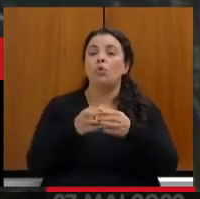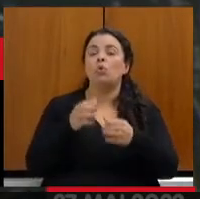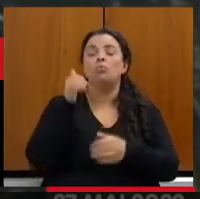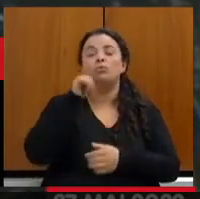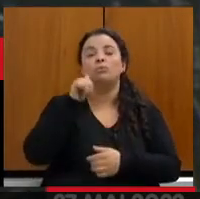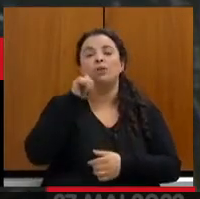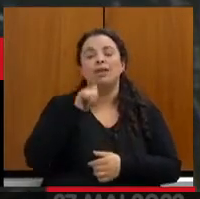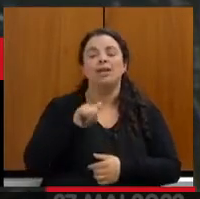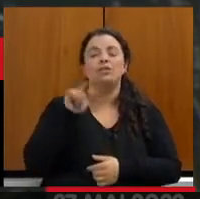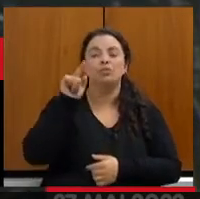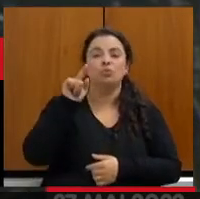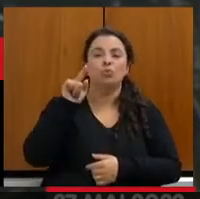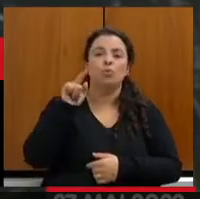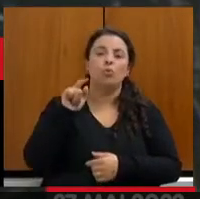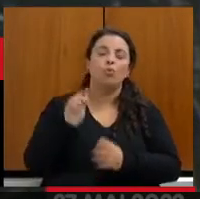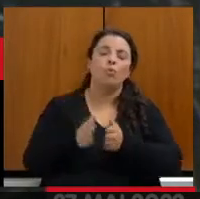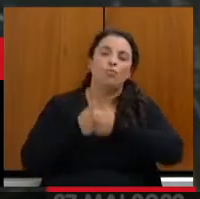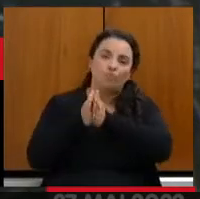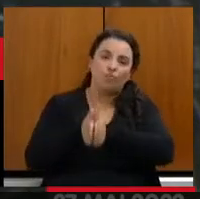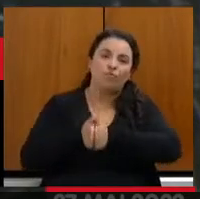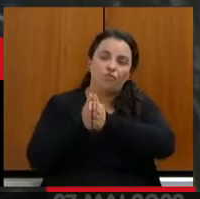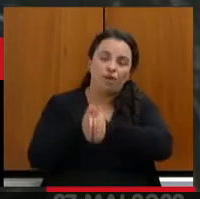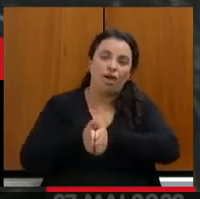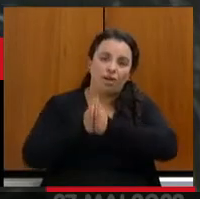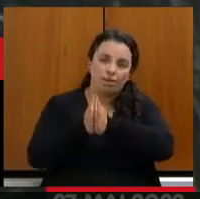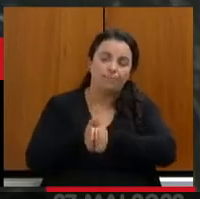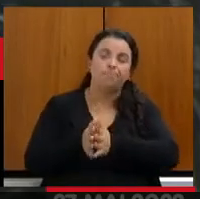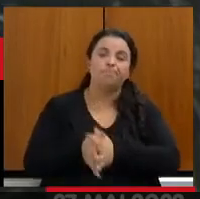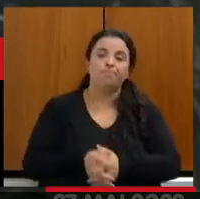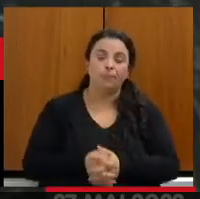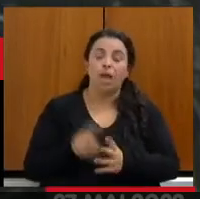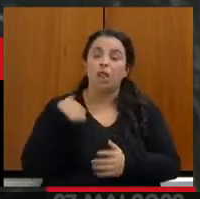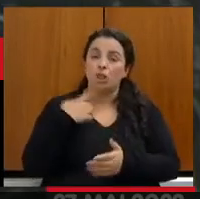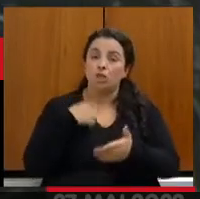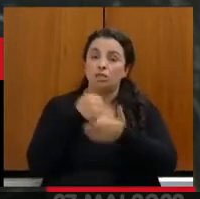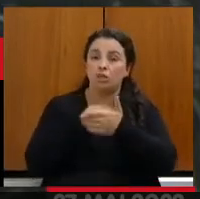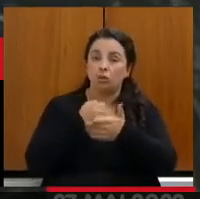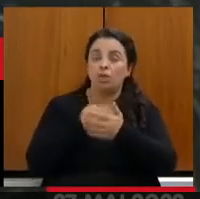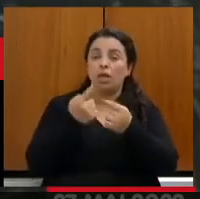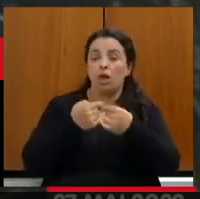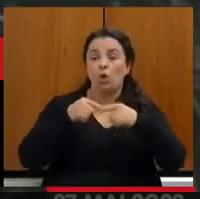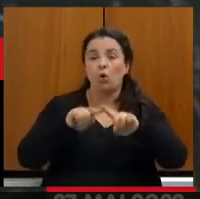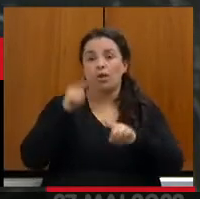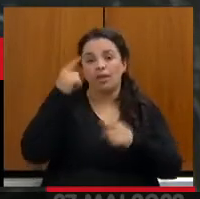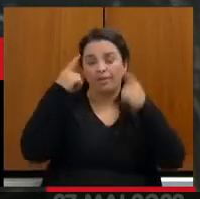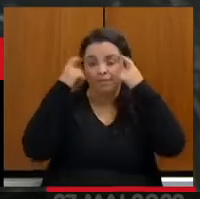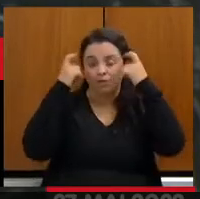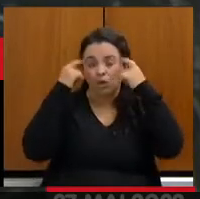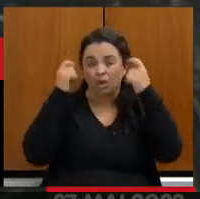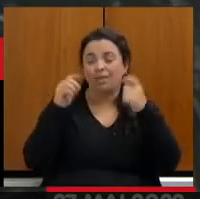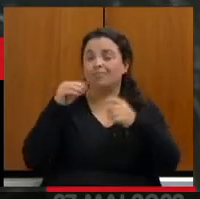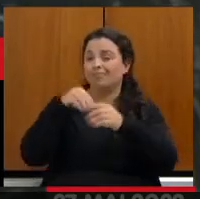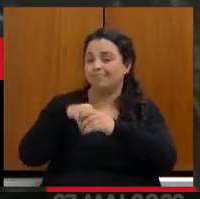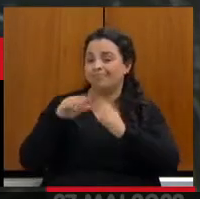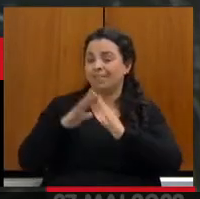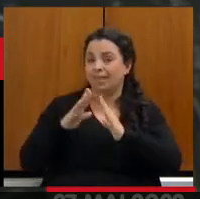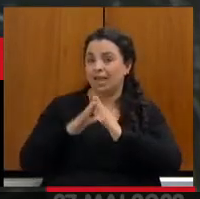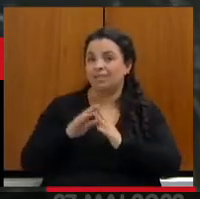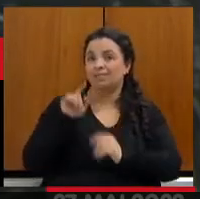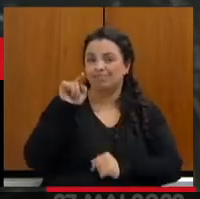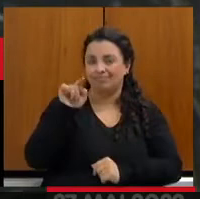nossa luta é contra violência doméstica no alto Jequitinhonha a gente tem uma